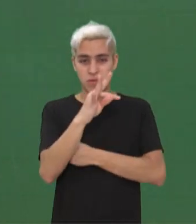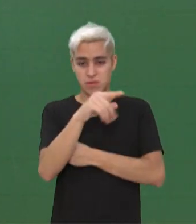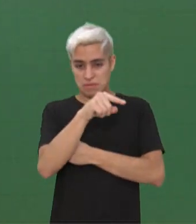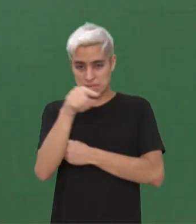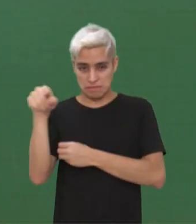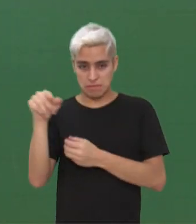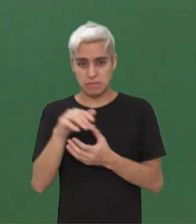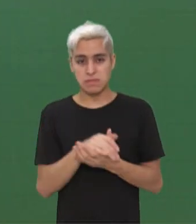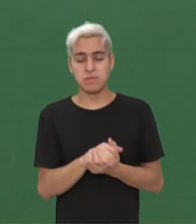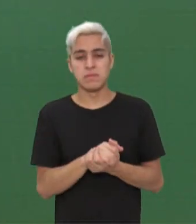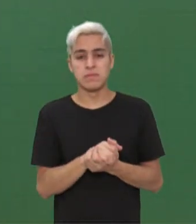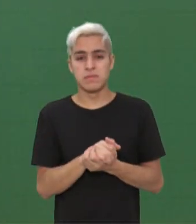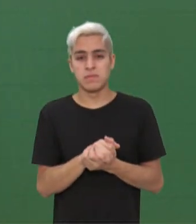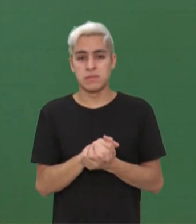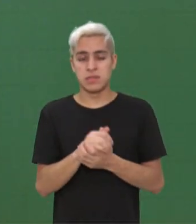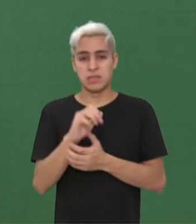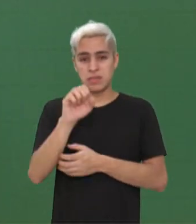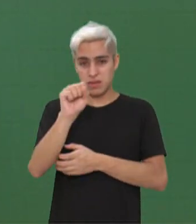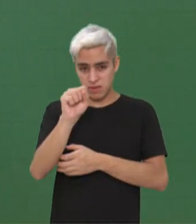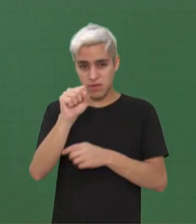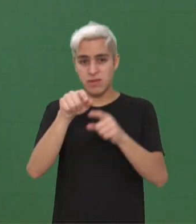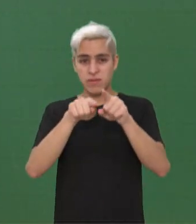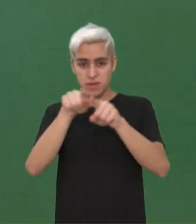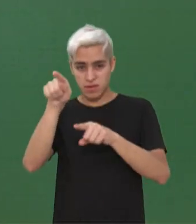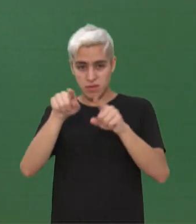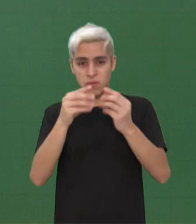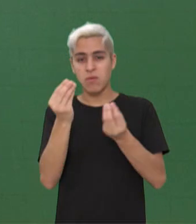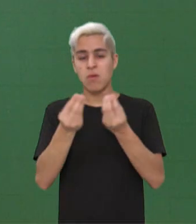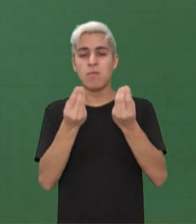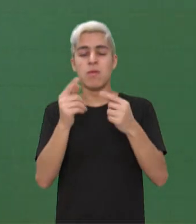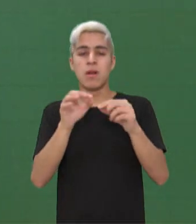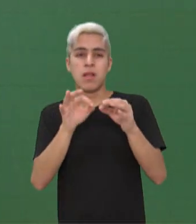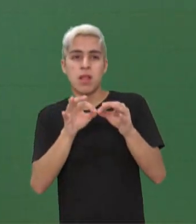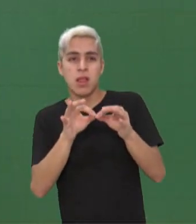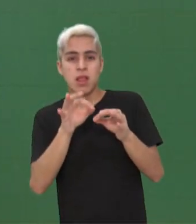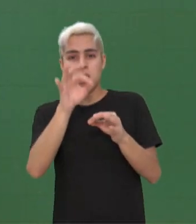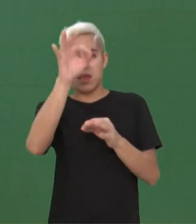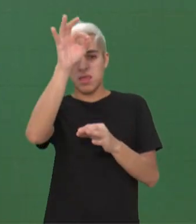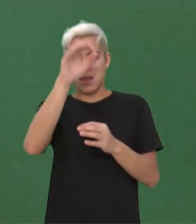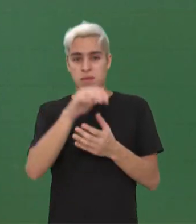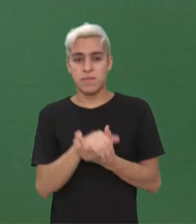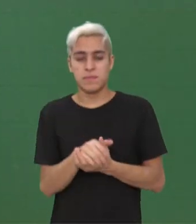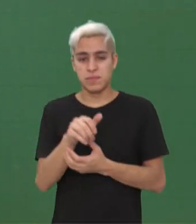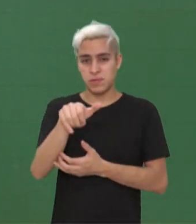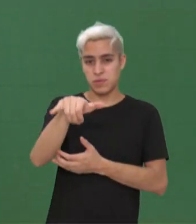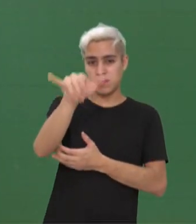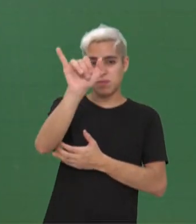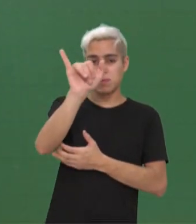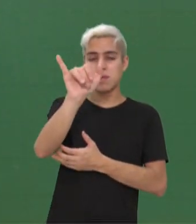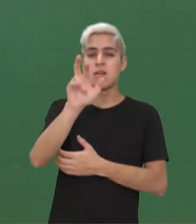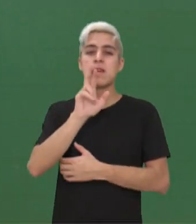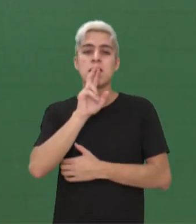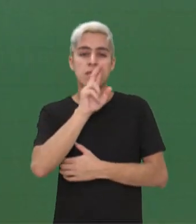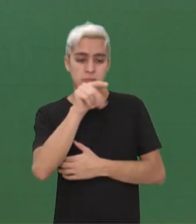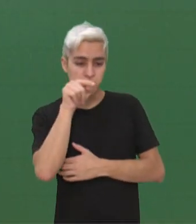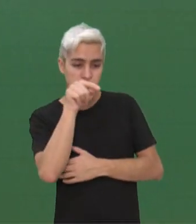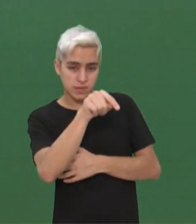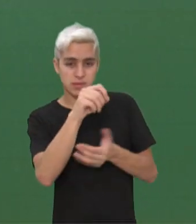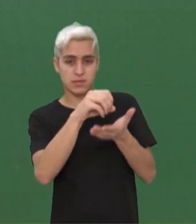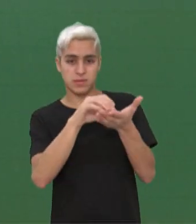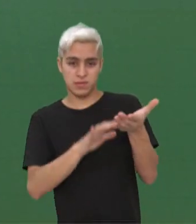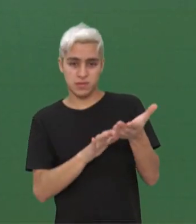variação, e o S de variação é o nosso valor de altura. Então, o y do vértice é a resposta para esse